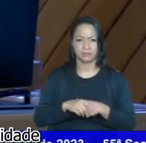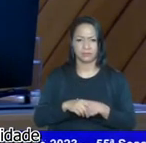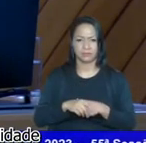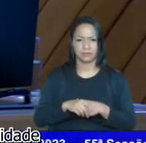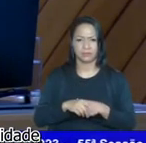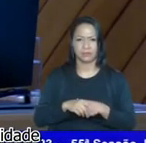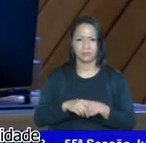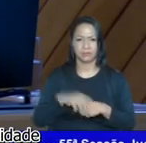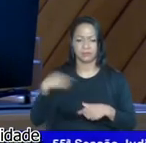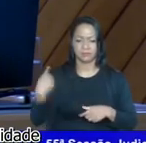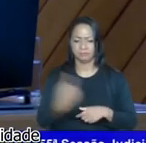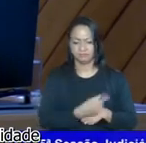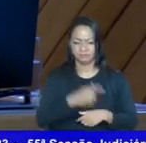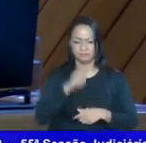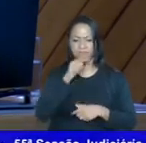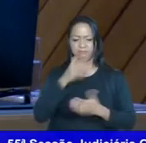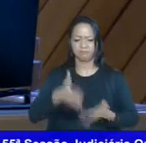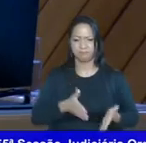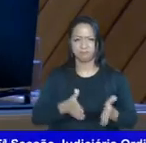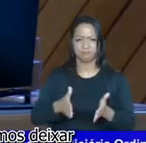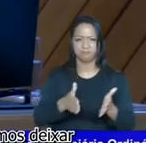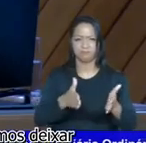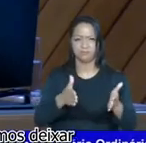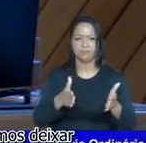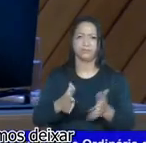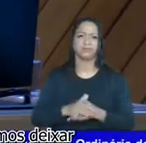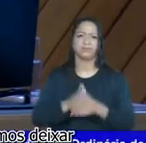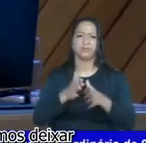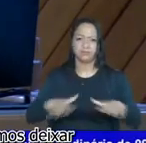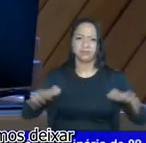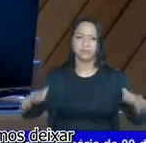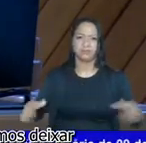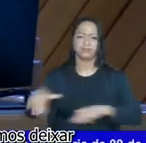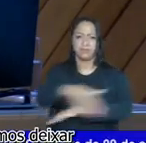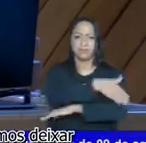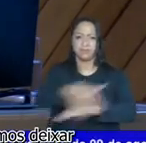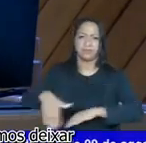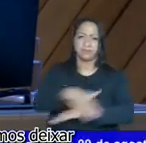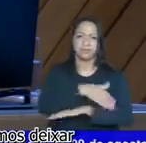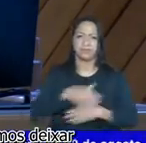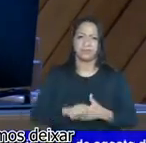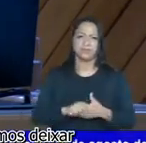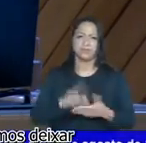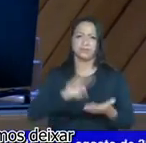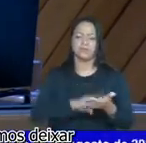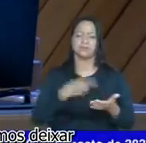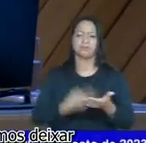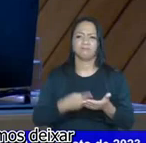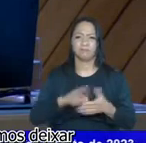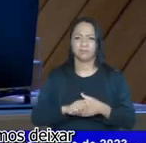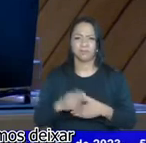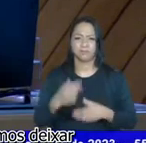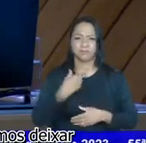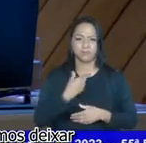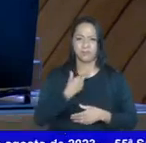Os nossos rios, na realidade, são nossas ruas. Então, esta interpretação nós